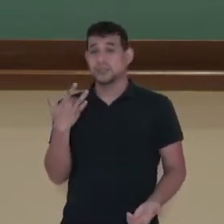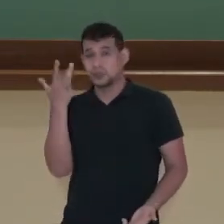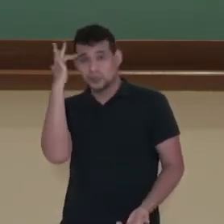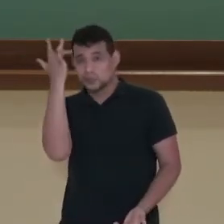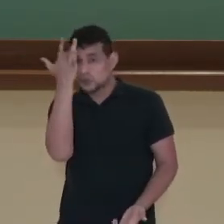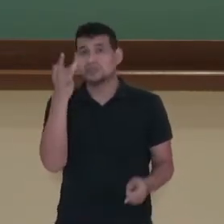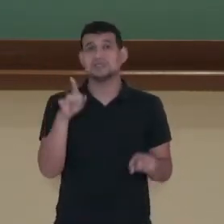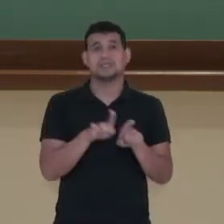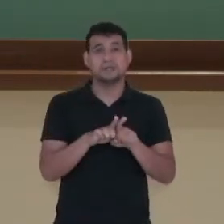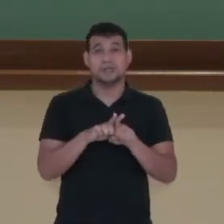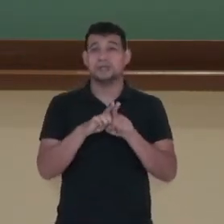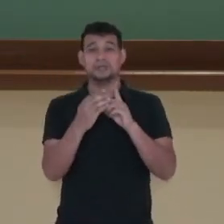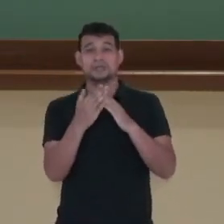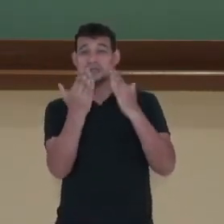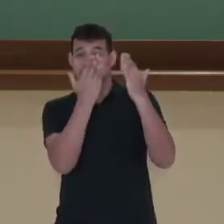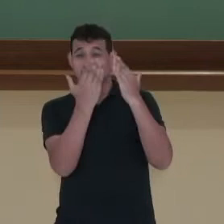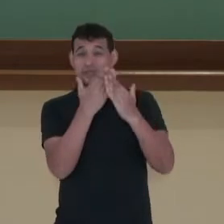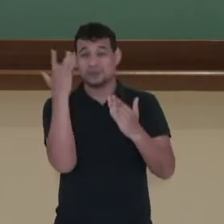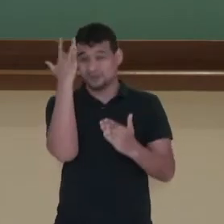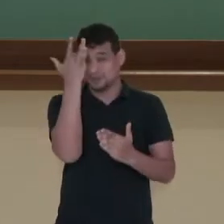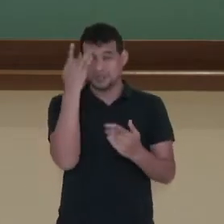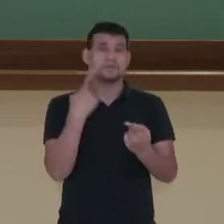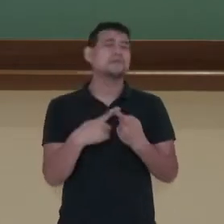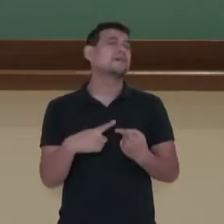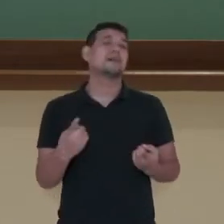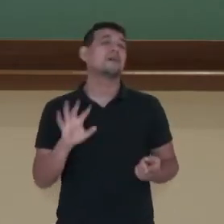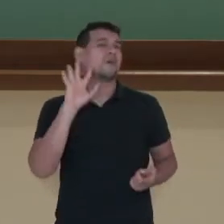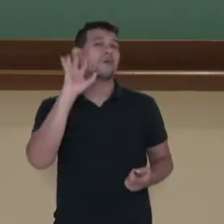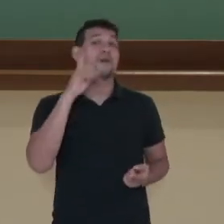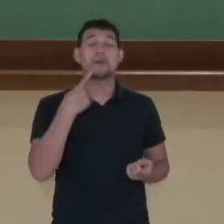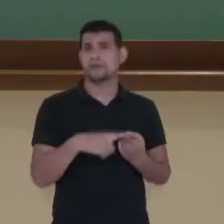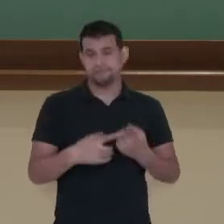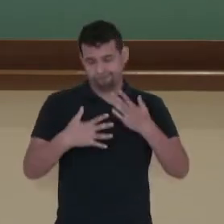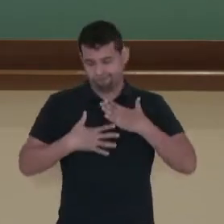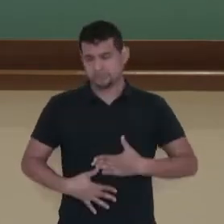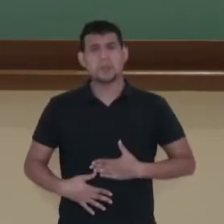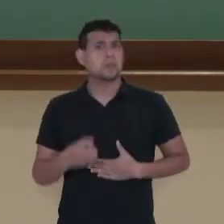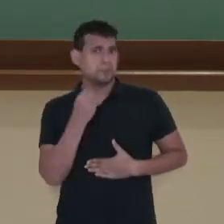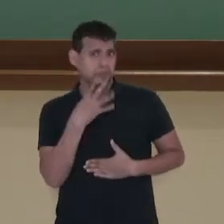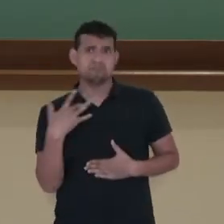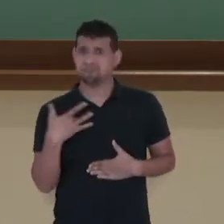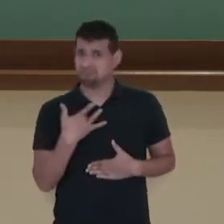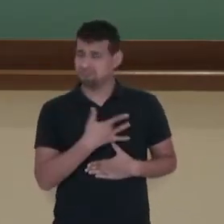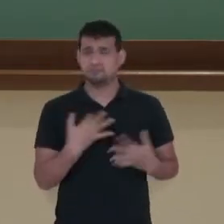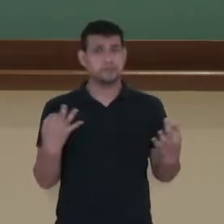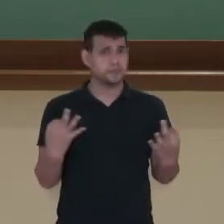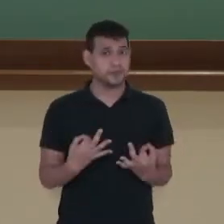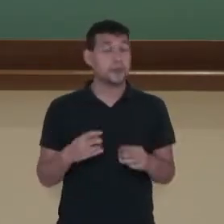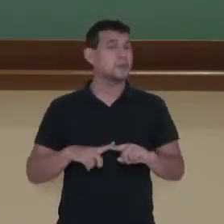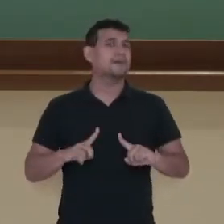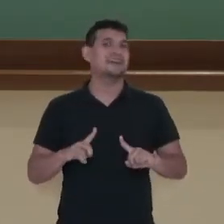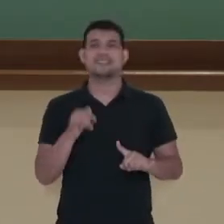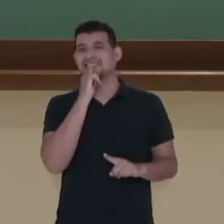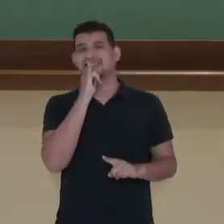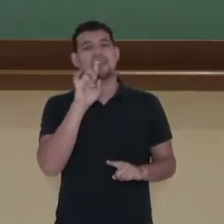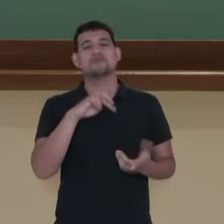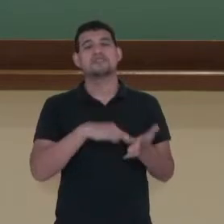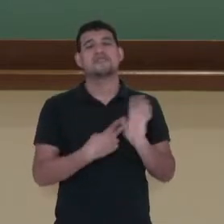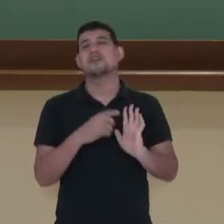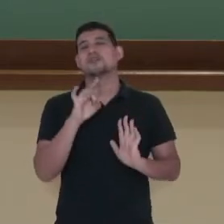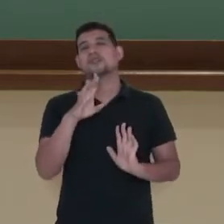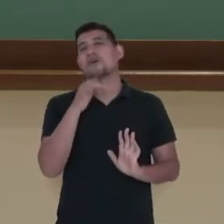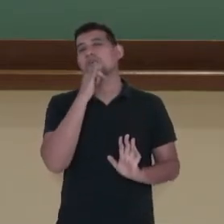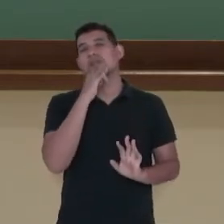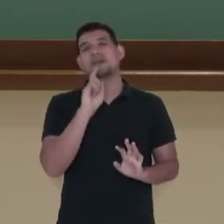mental e psicológica, ela ficou afetada, apesar de que o meu físico, ele estava bem. Então, não basta apenas